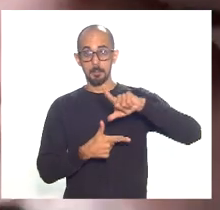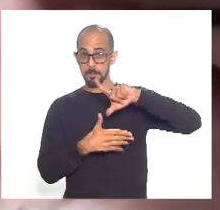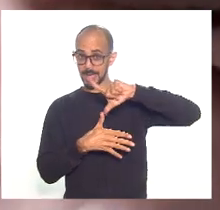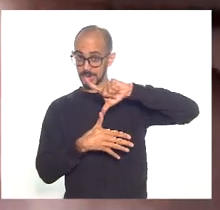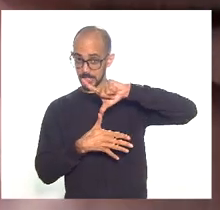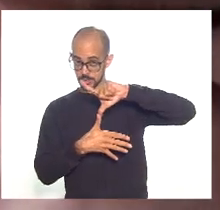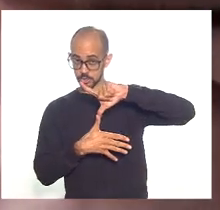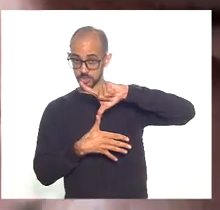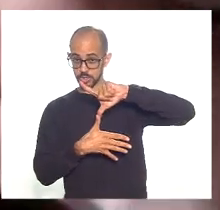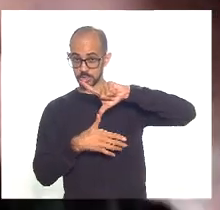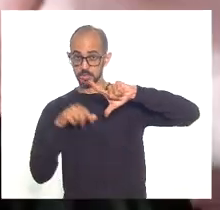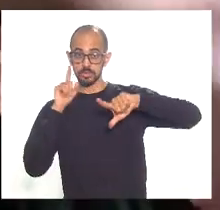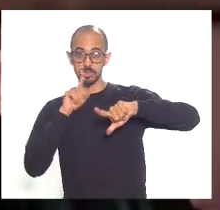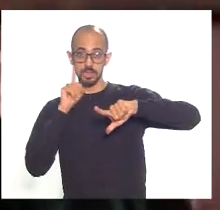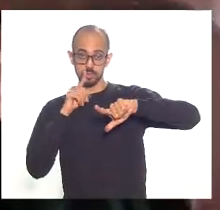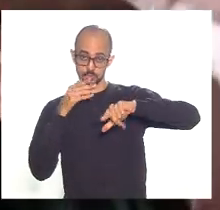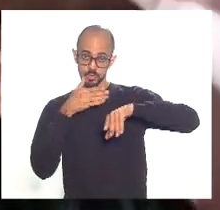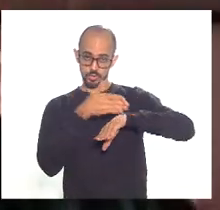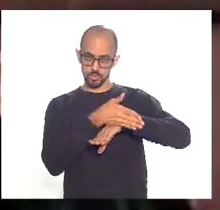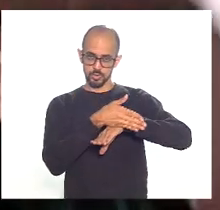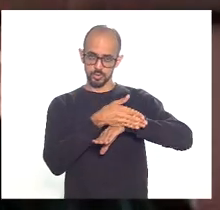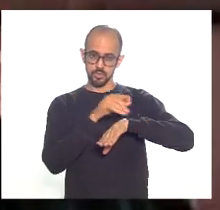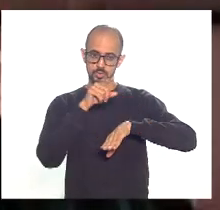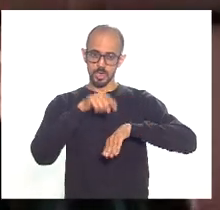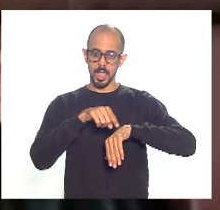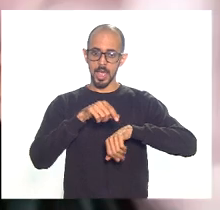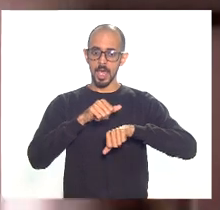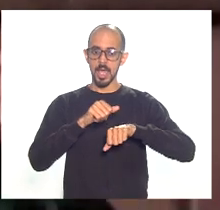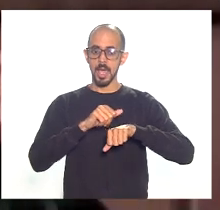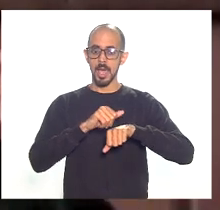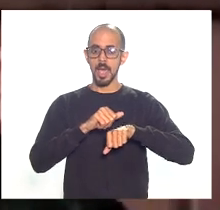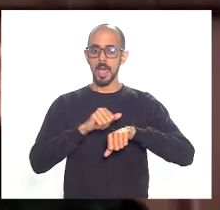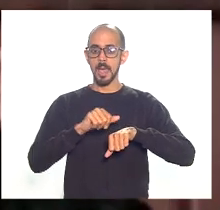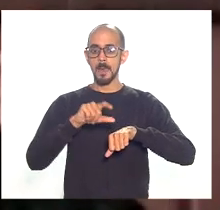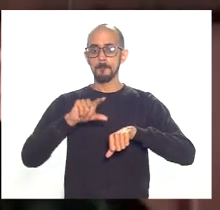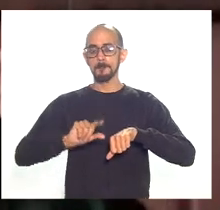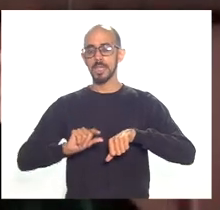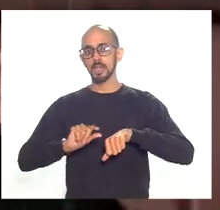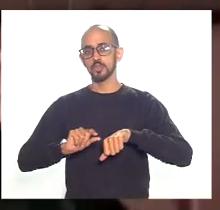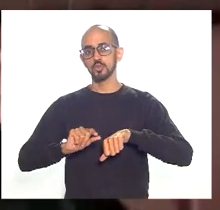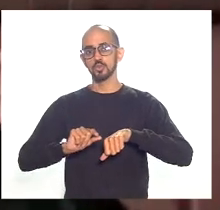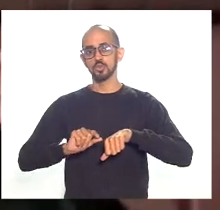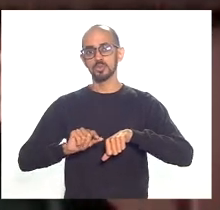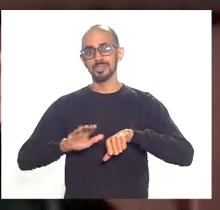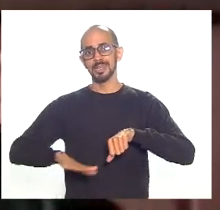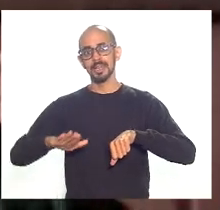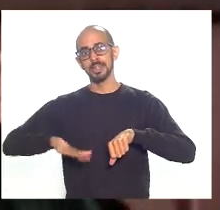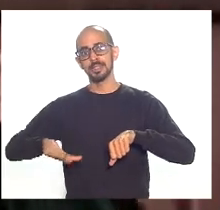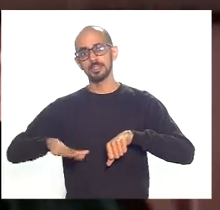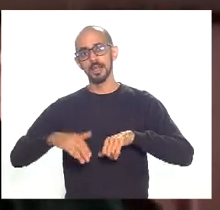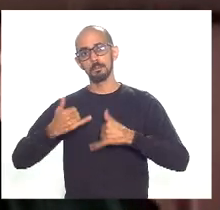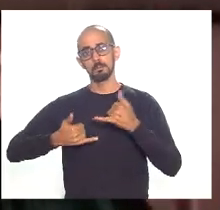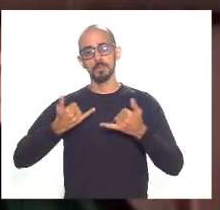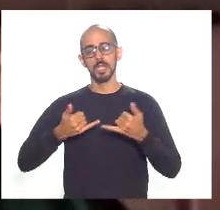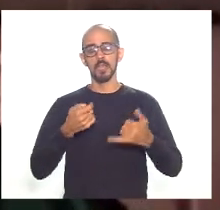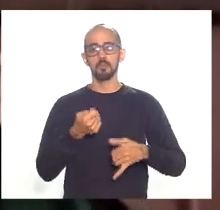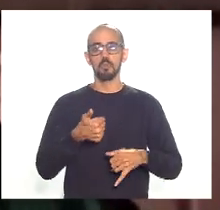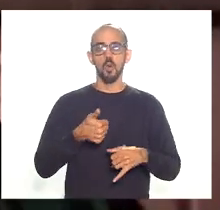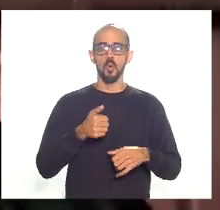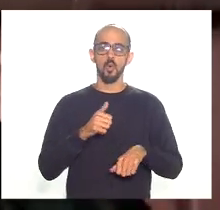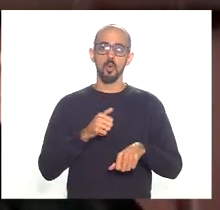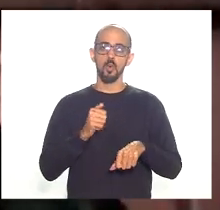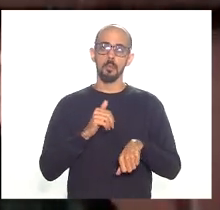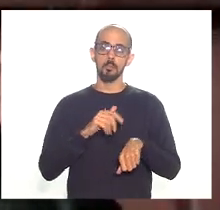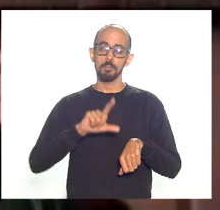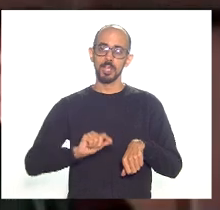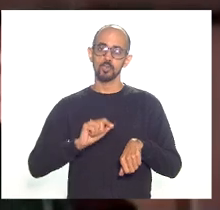são vistas como menos infantis do que crianças brancas. E essa percepção no âmbito da